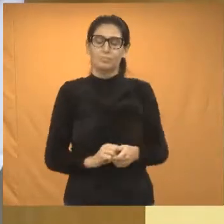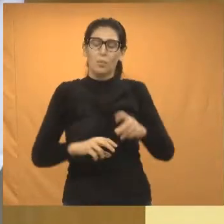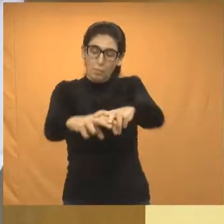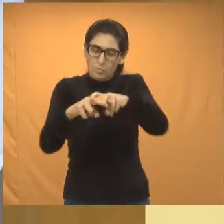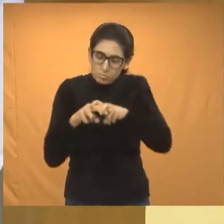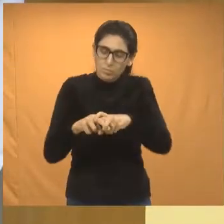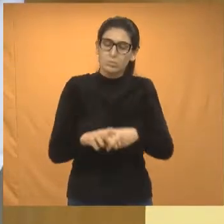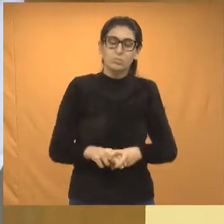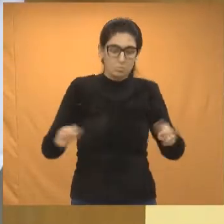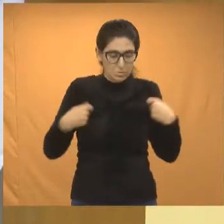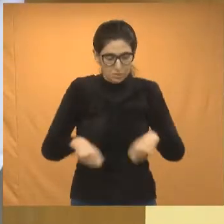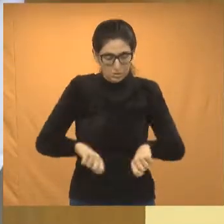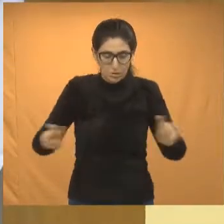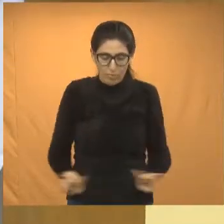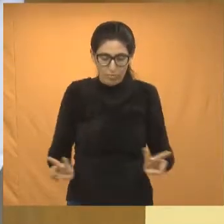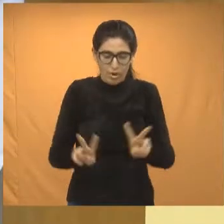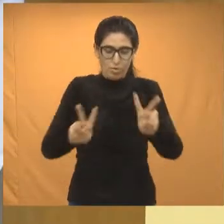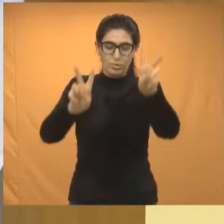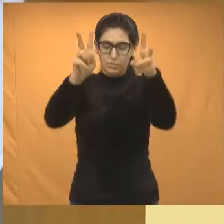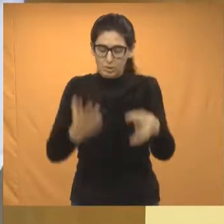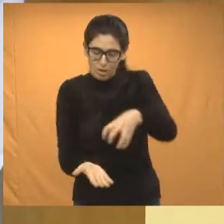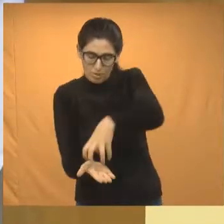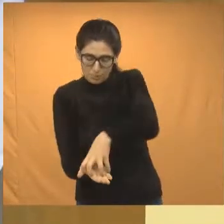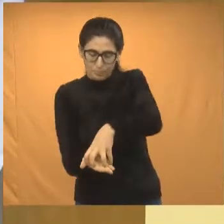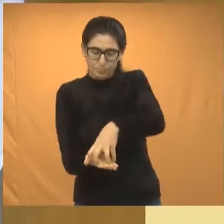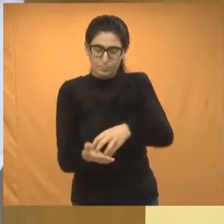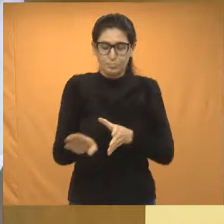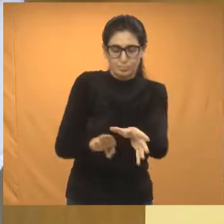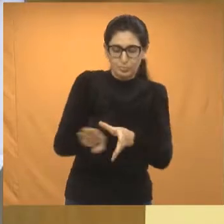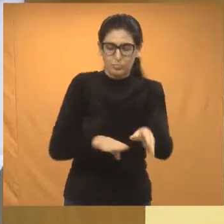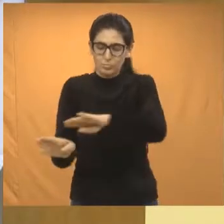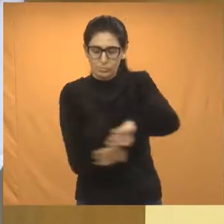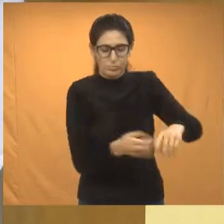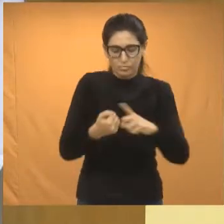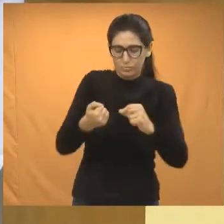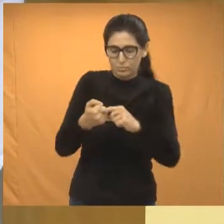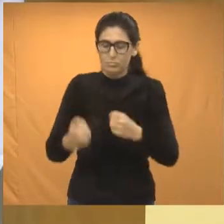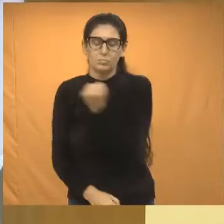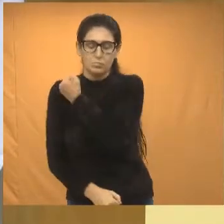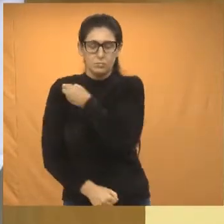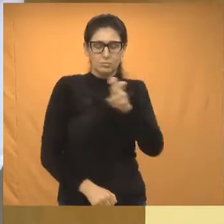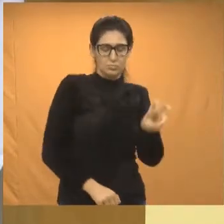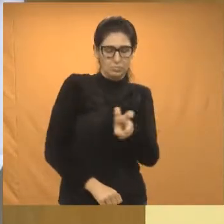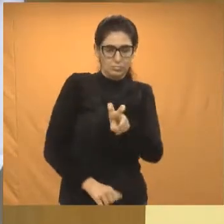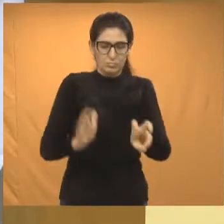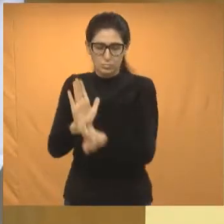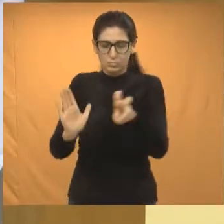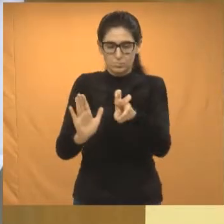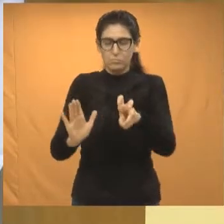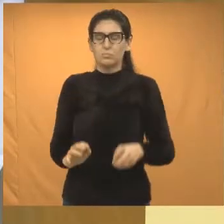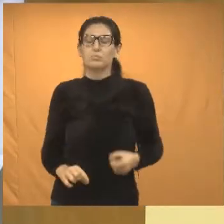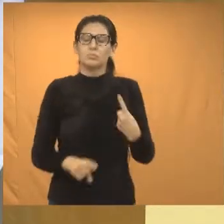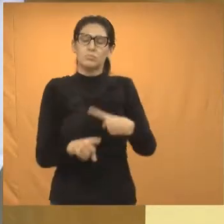comentou, eu me preocupo muito com o artigo 5º, o inciso 5º, por conta quando fala